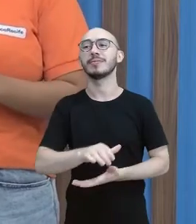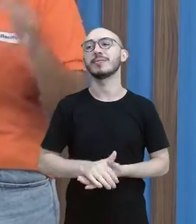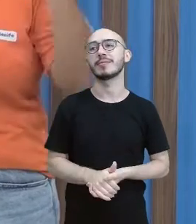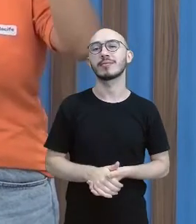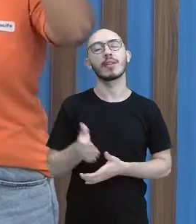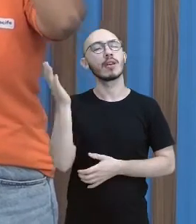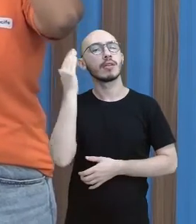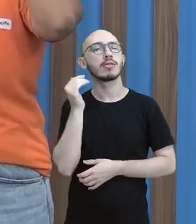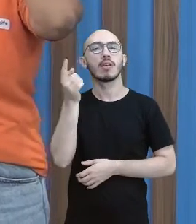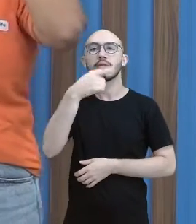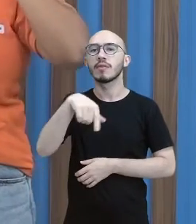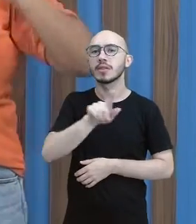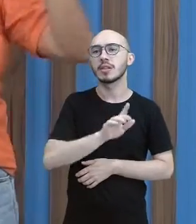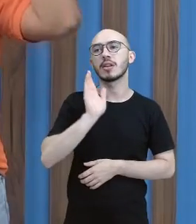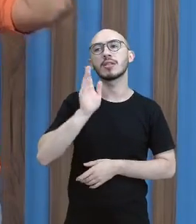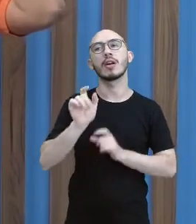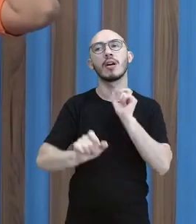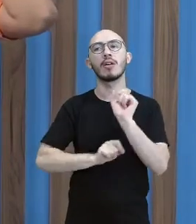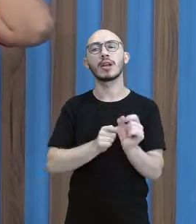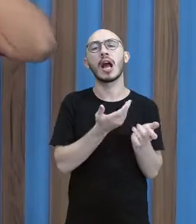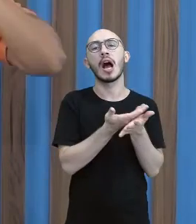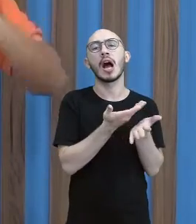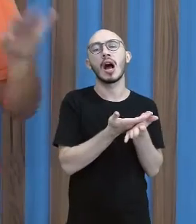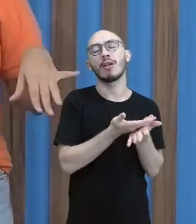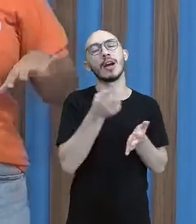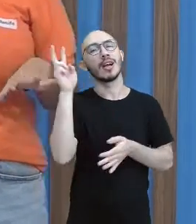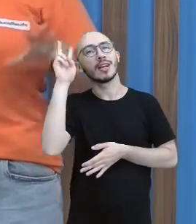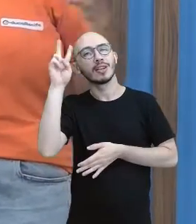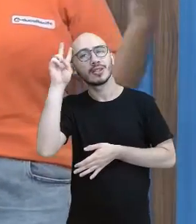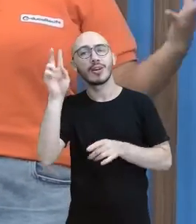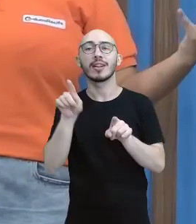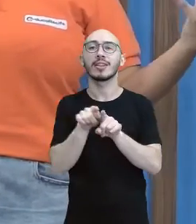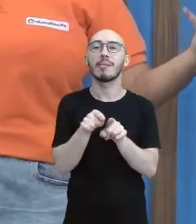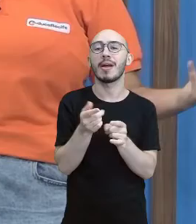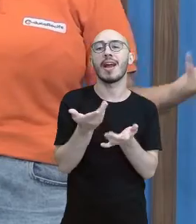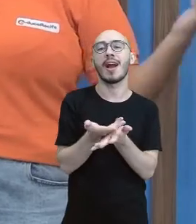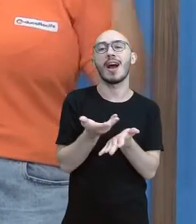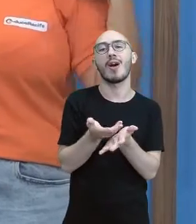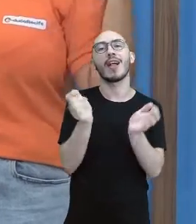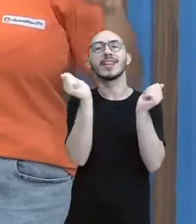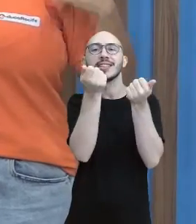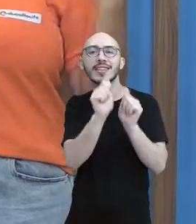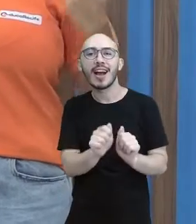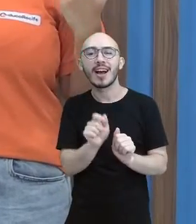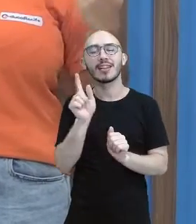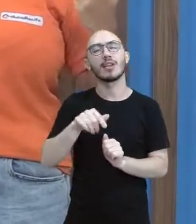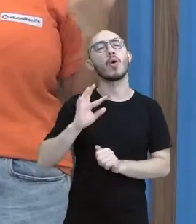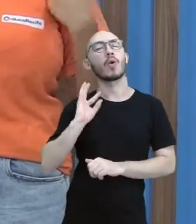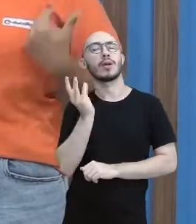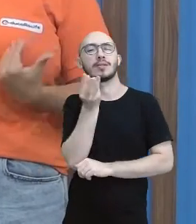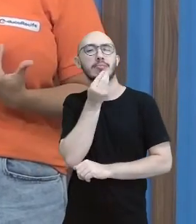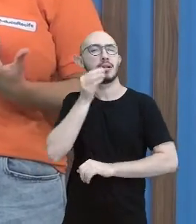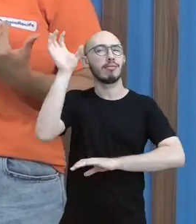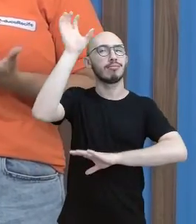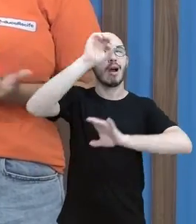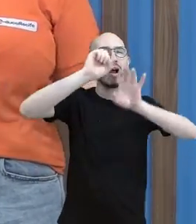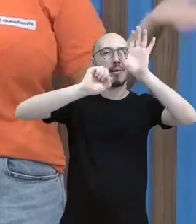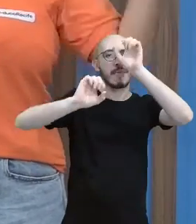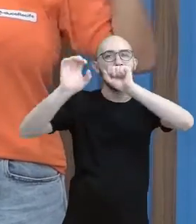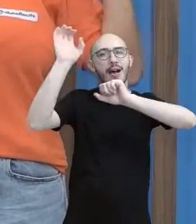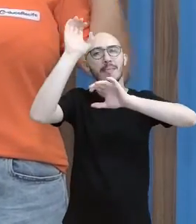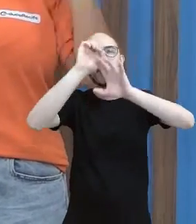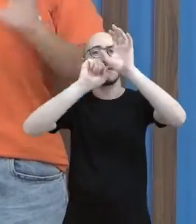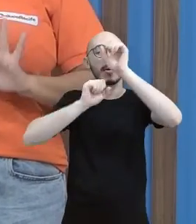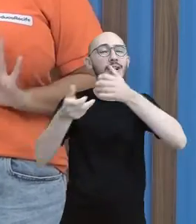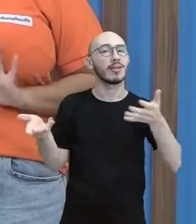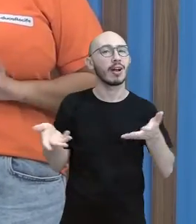eu sei que vocês acabaram de dividir uma sequência de uma aula de história e uma aula de artes. Então tem muitos conhecimentos aí borbulhando, né? Então